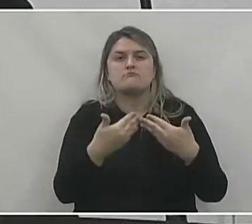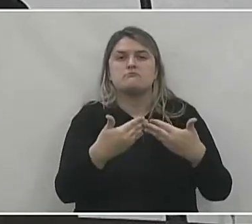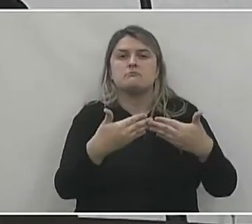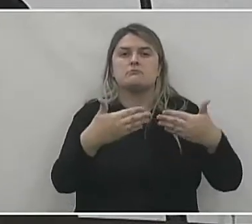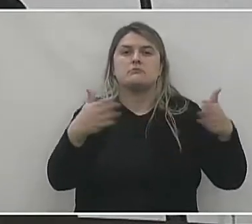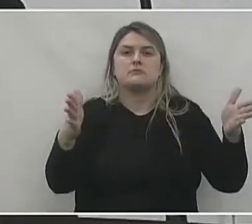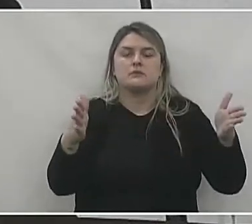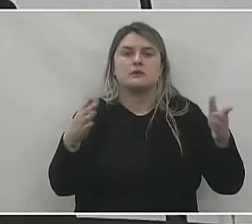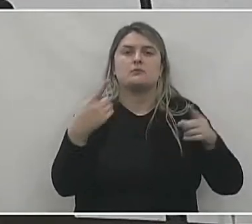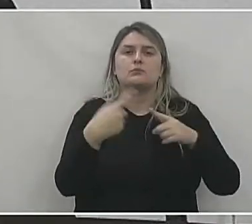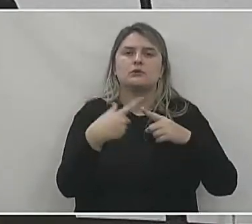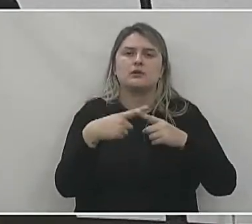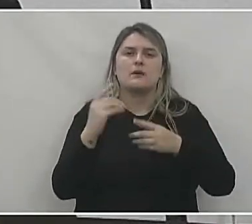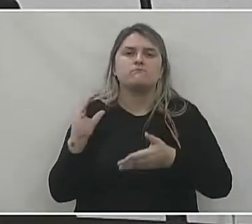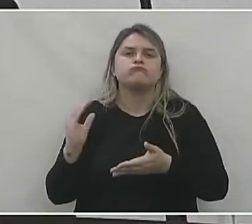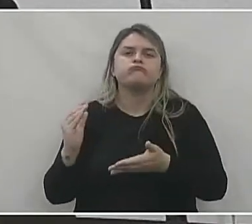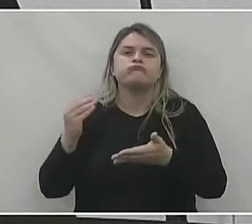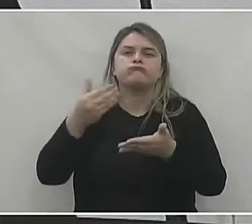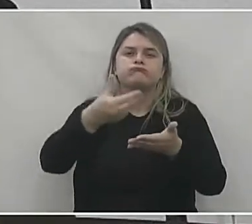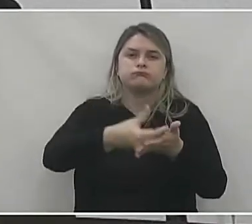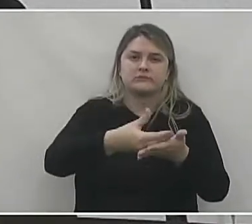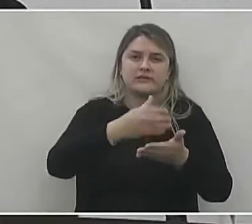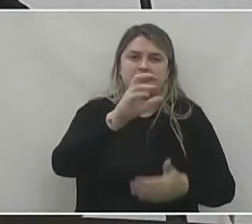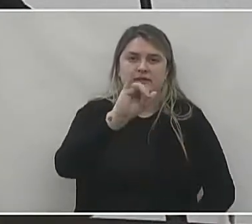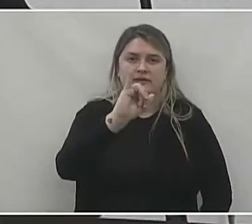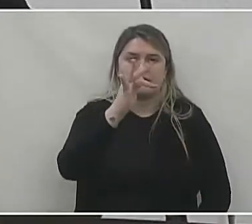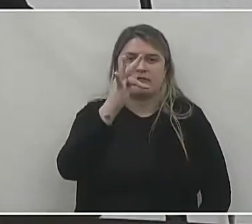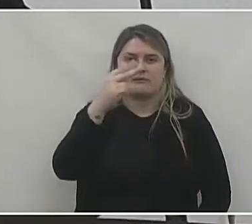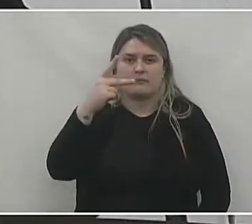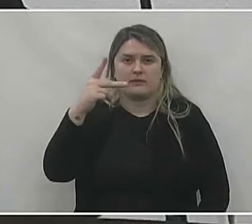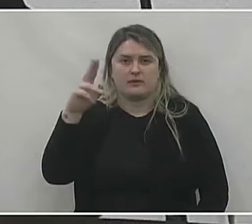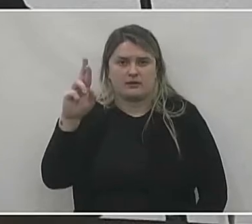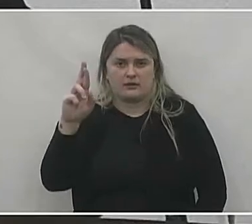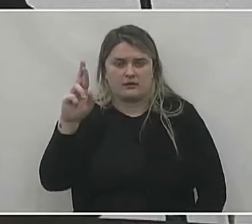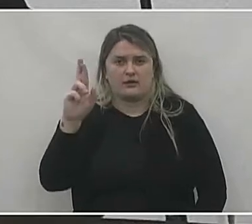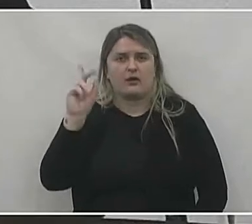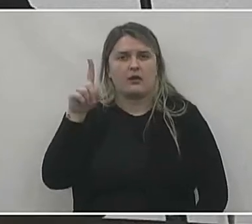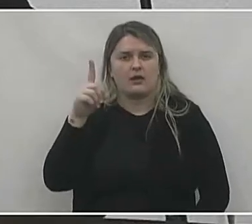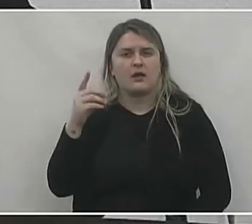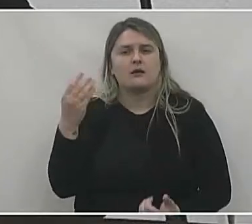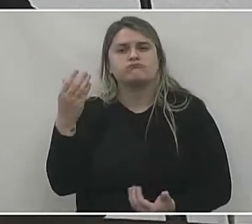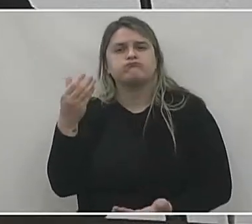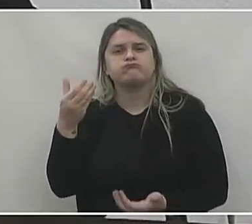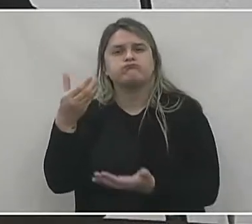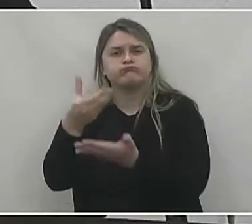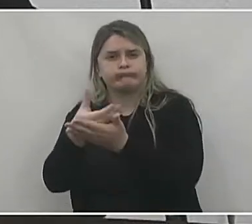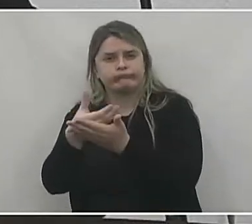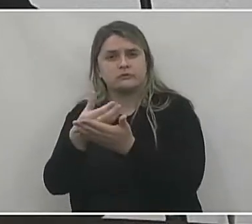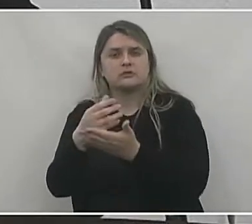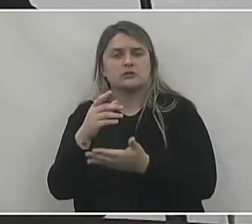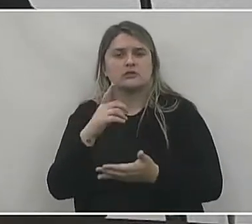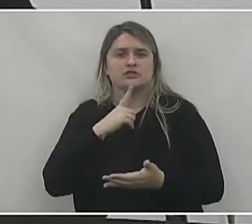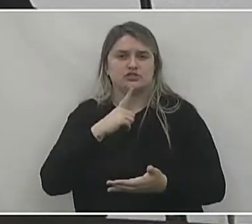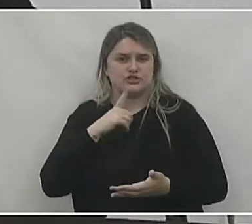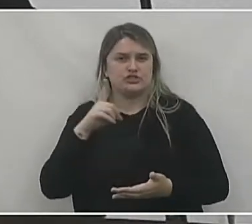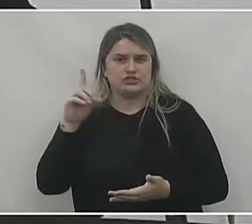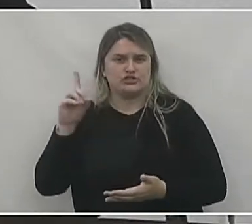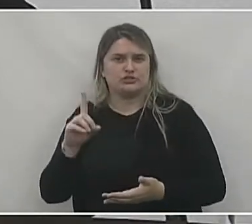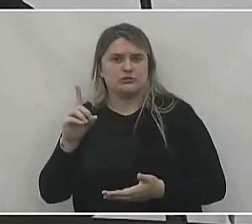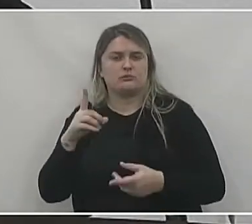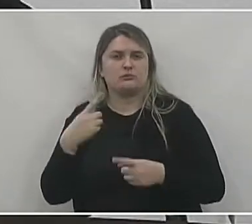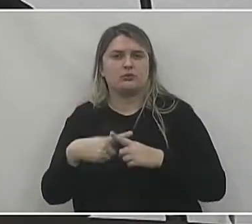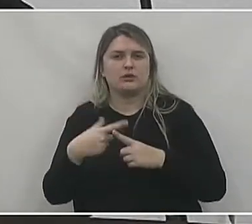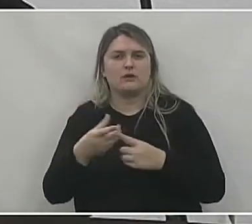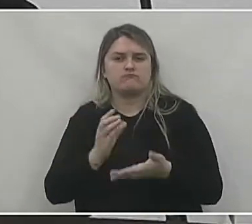inauguração porque os recursos para o IFPR foram oriundos da emenda parlamentar que eu tenho direito. Porque as